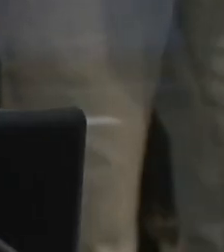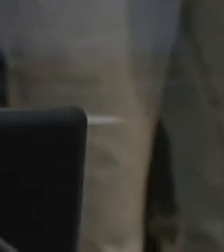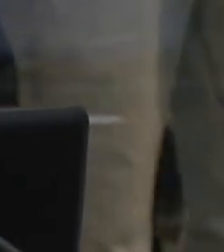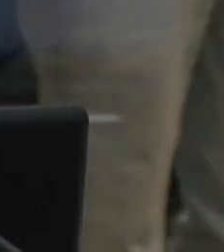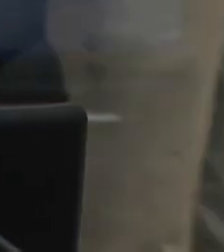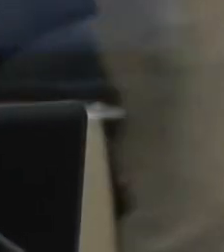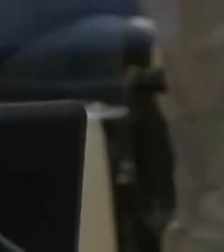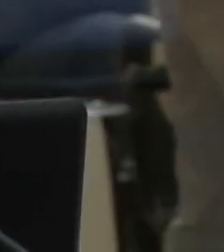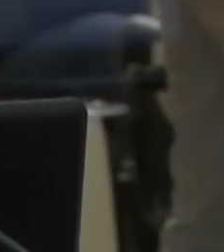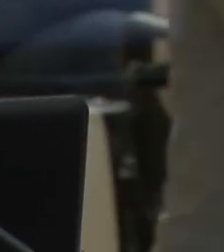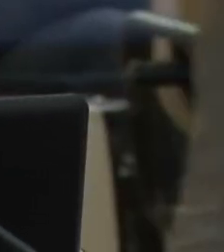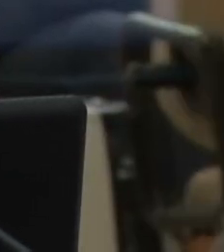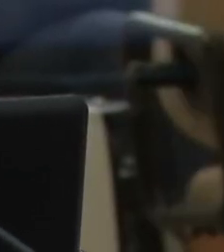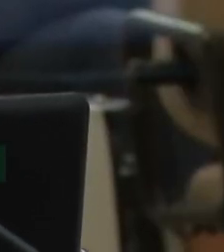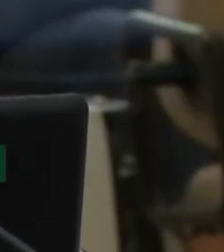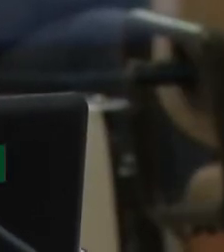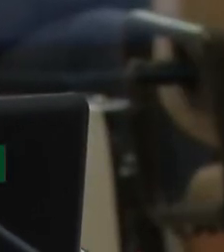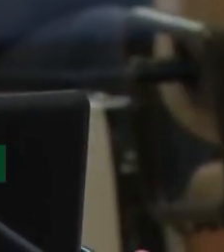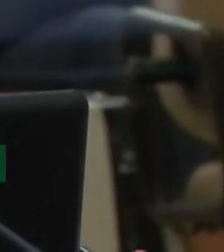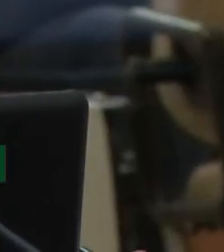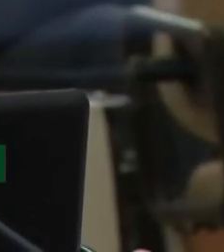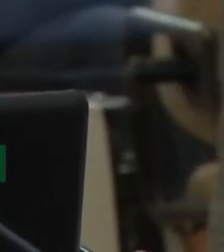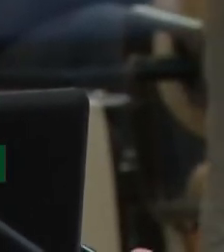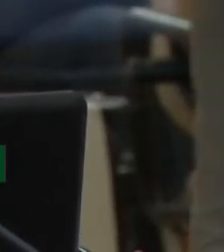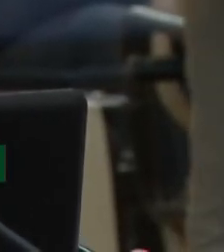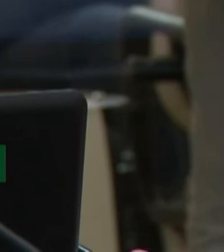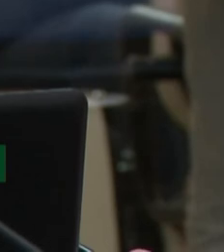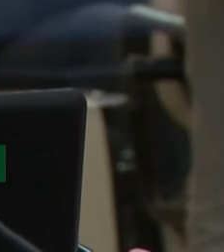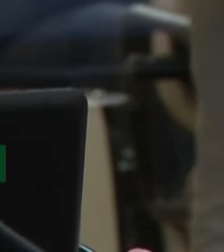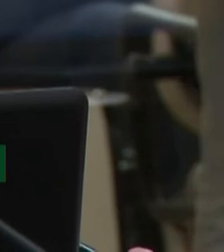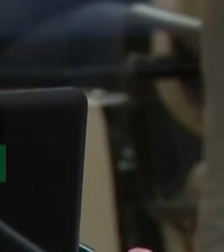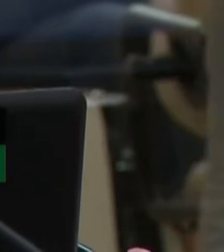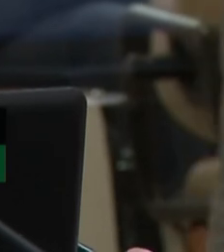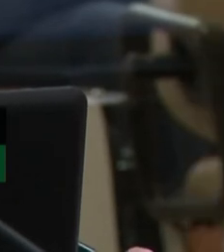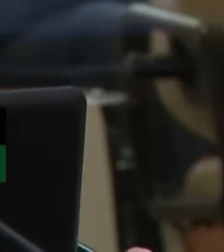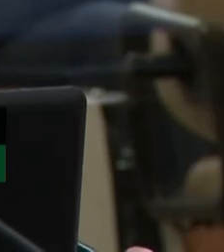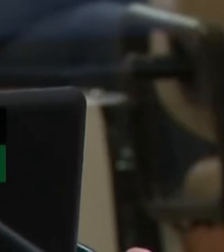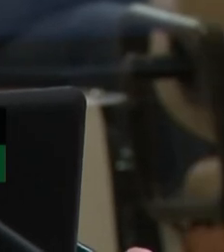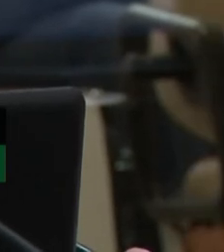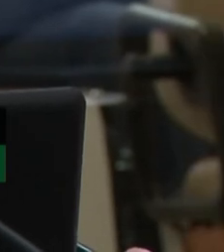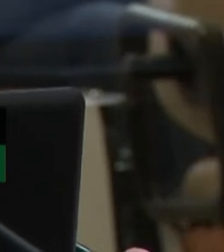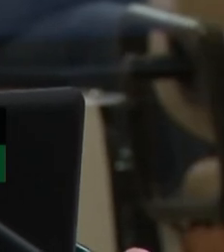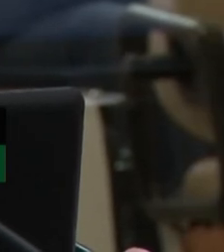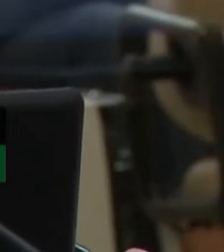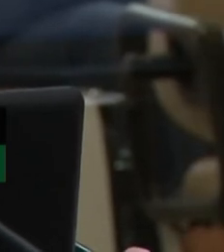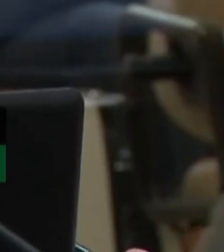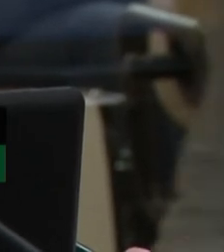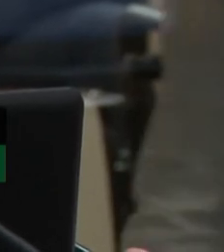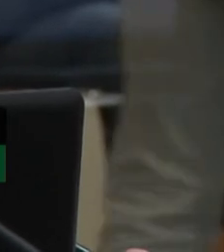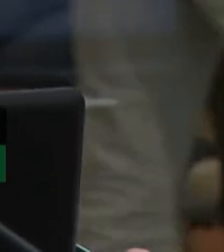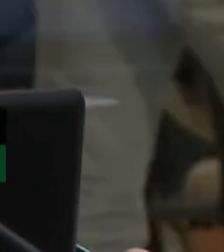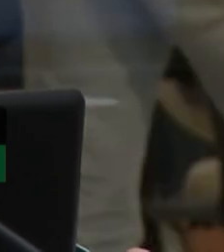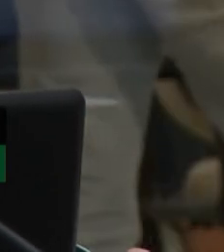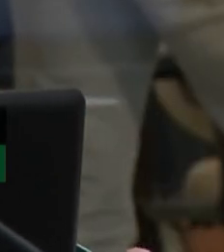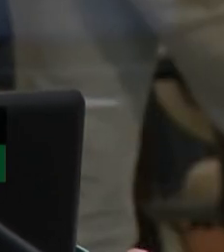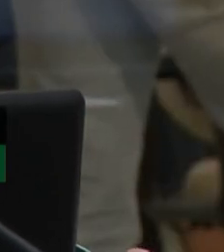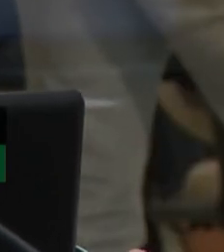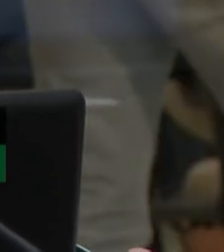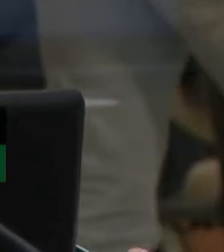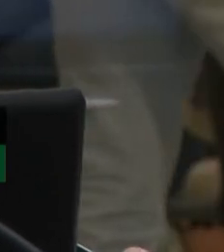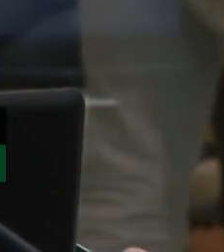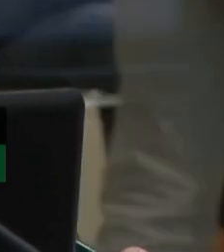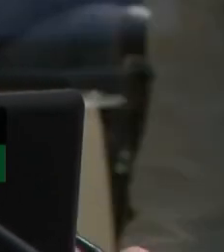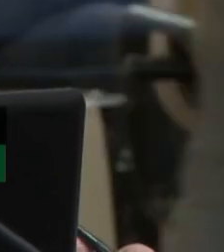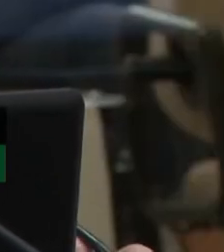De Segurança Pública e Perícia Oficial de Santa Catarina, do senhor Giovanni Eduardo Adriano, para esclarecer as notícias vinculadas acerca